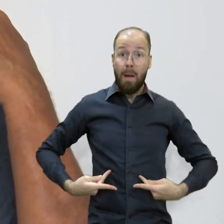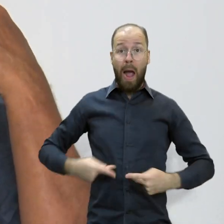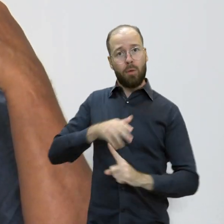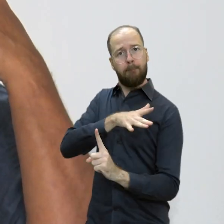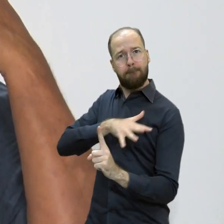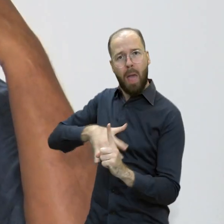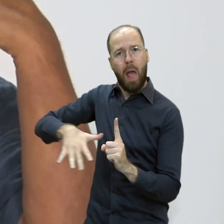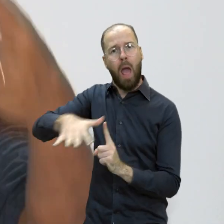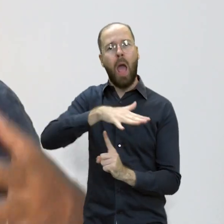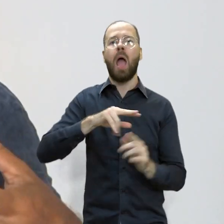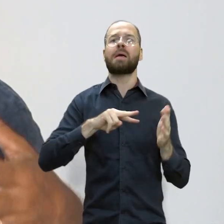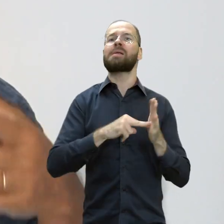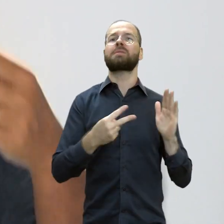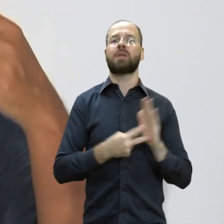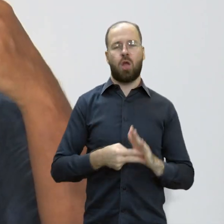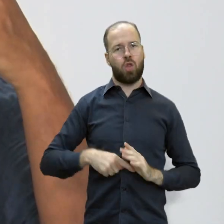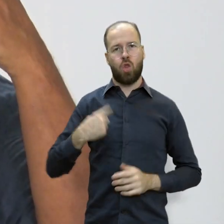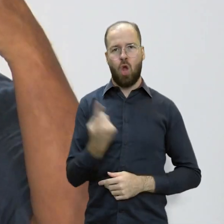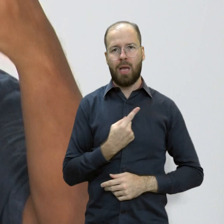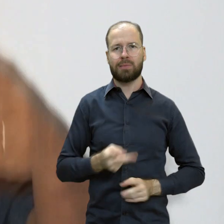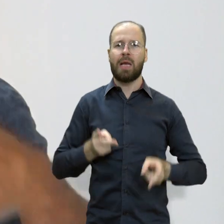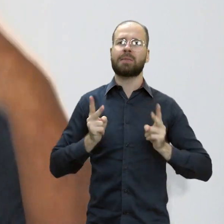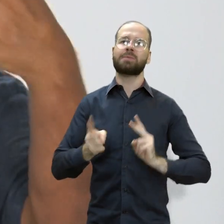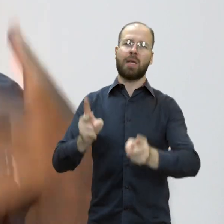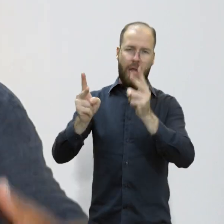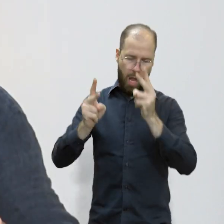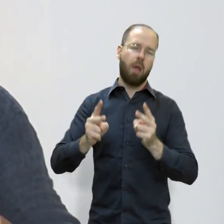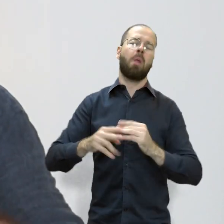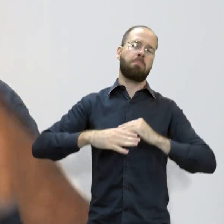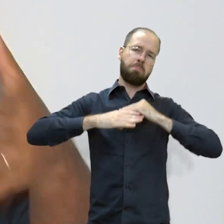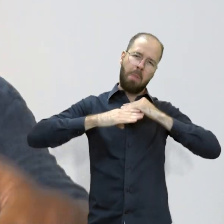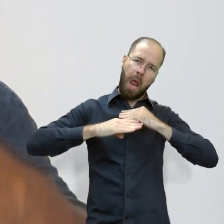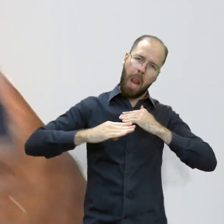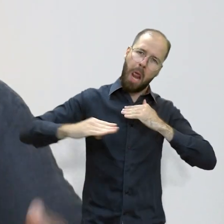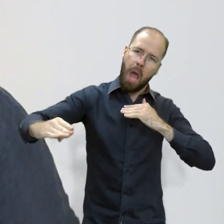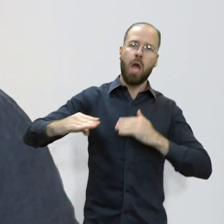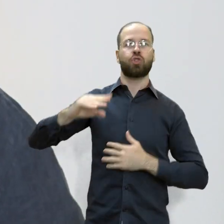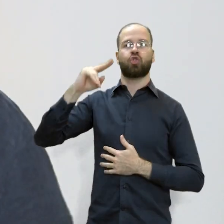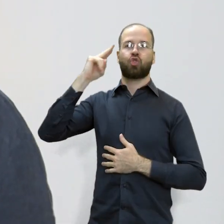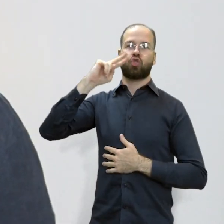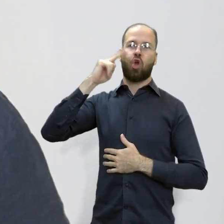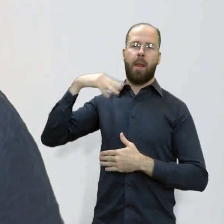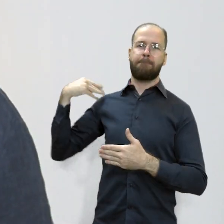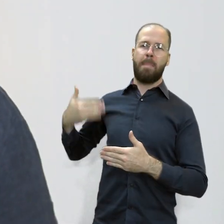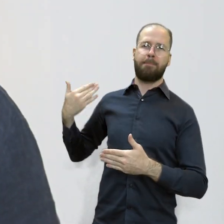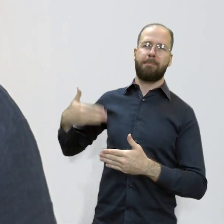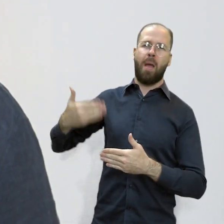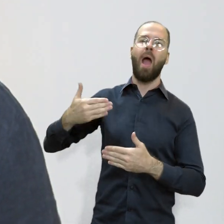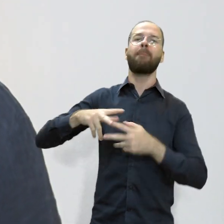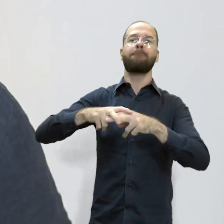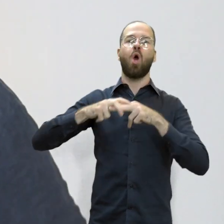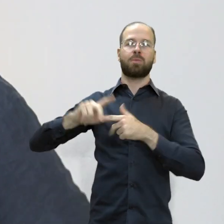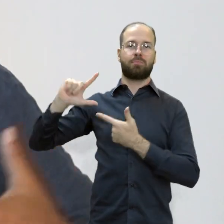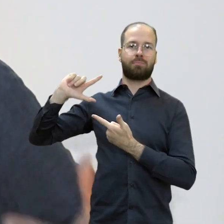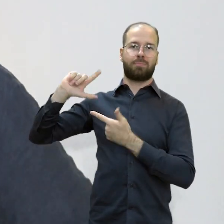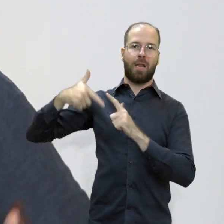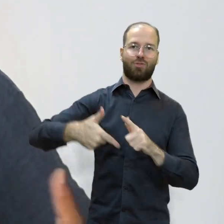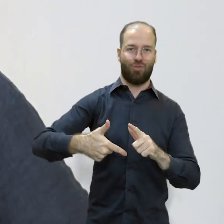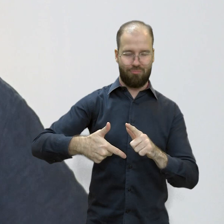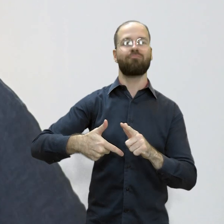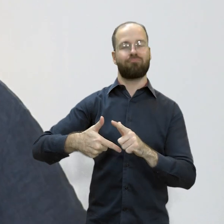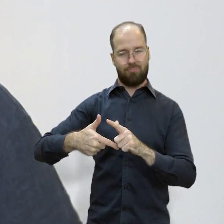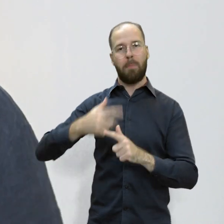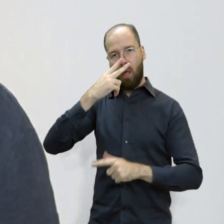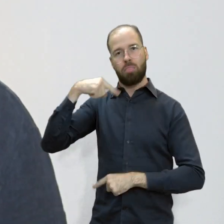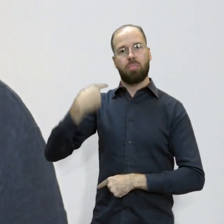estamos sempre jogados num horizonte histórico constituído por tradição encurtada, né? Nós somos, na